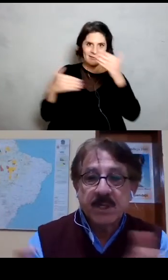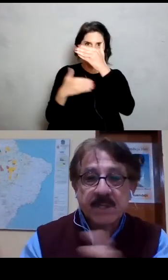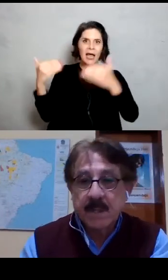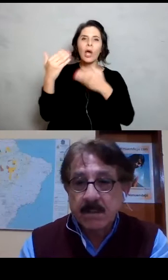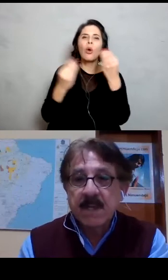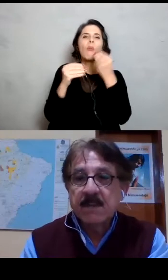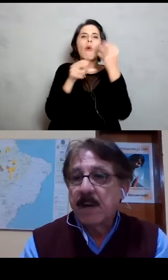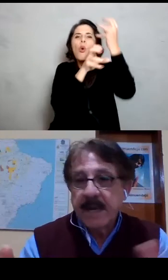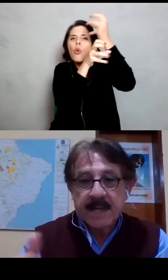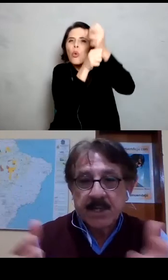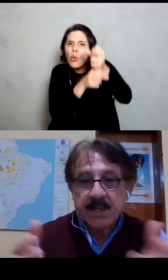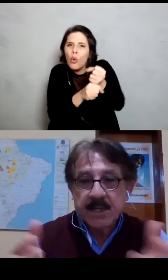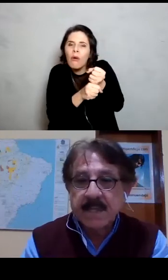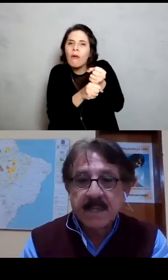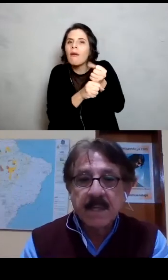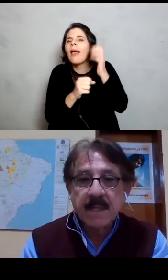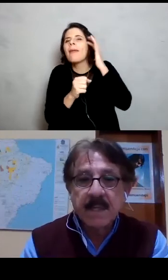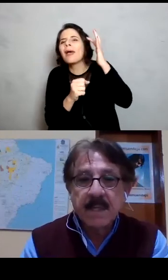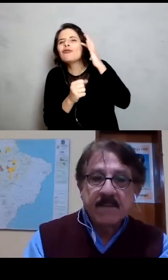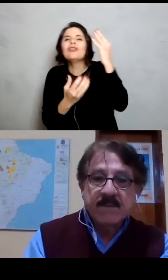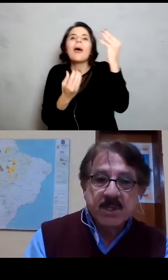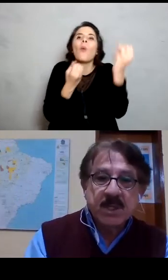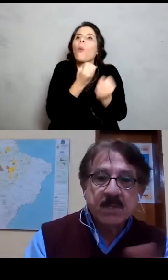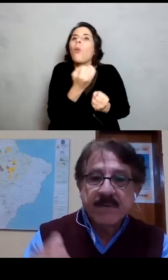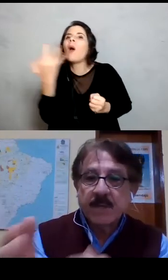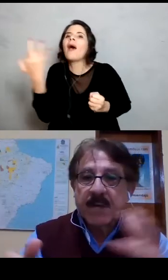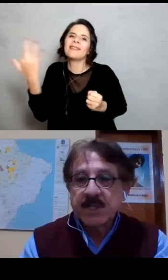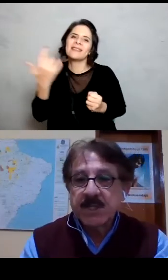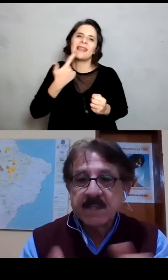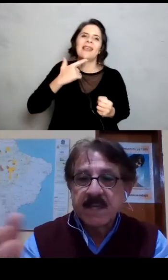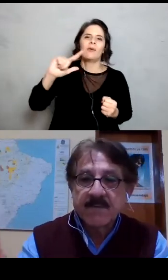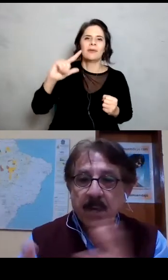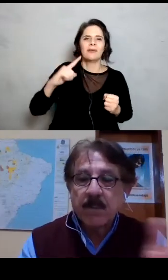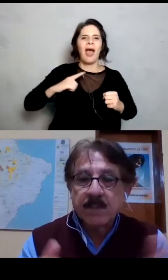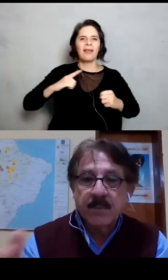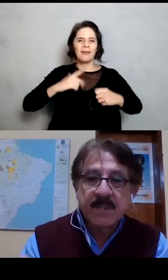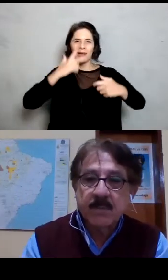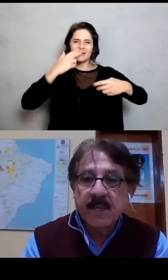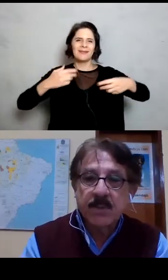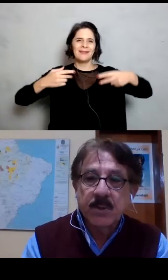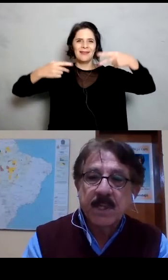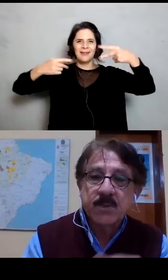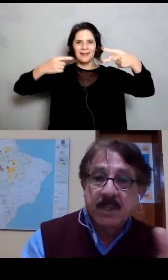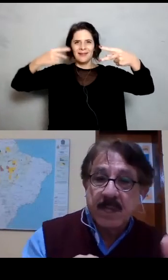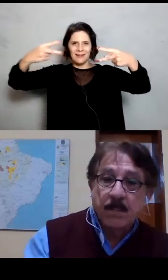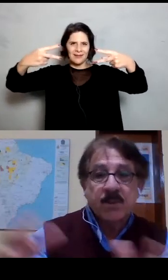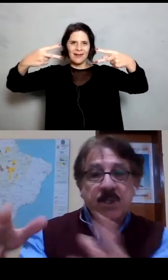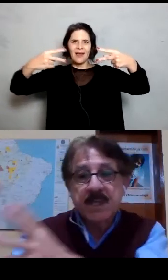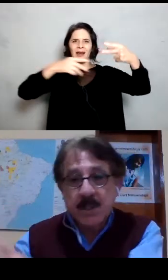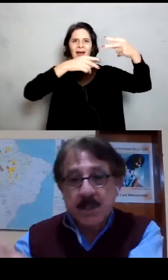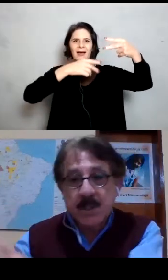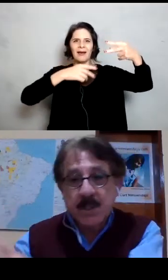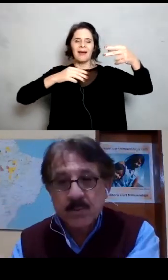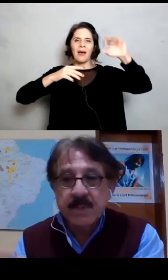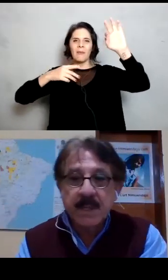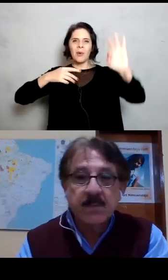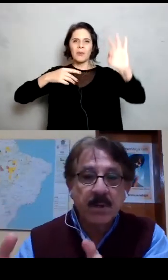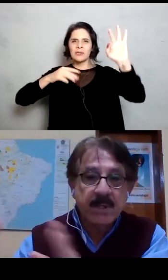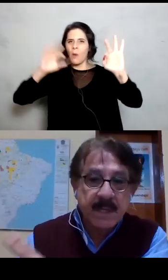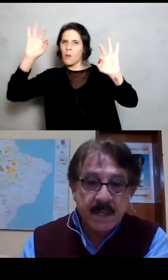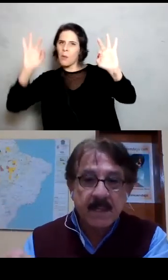de projeção, uma regra de 3, né? Ali você tinha no Fernão Cardim 6,4% do território nacional, projetando para